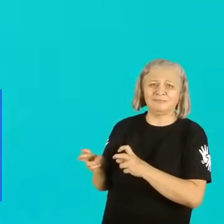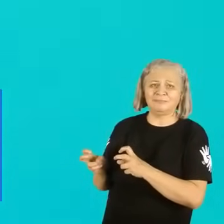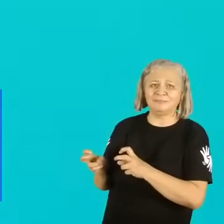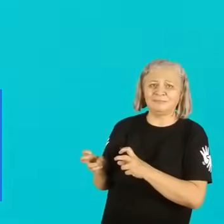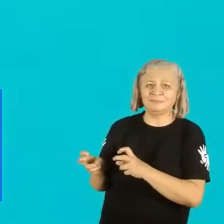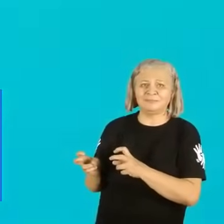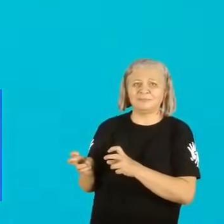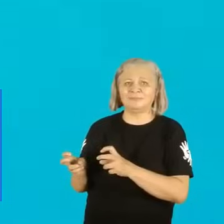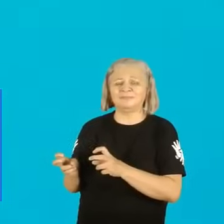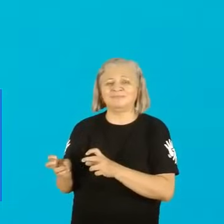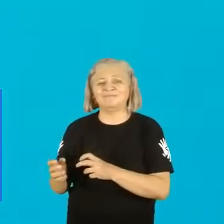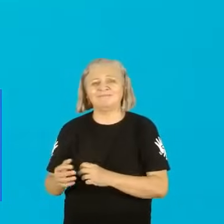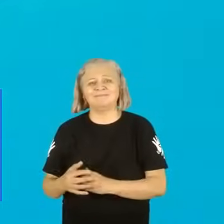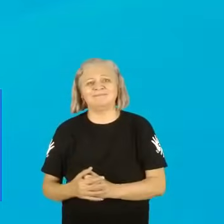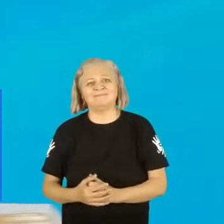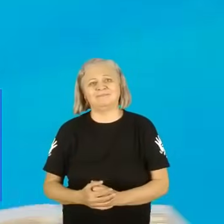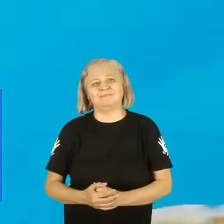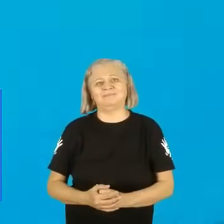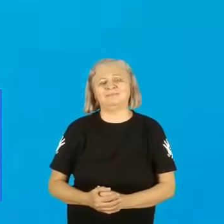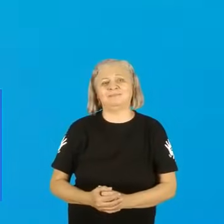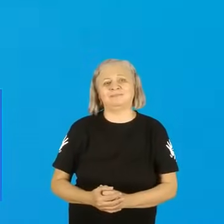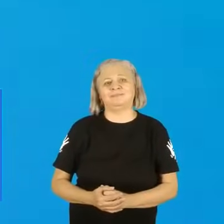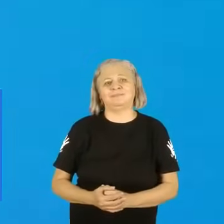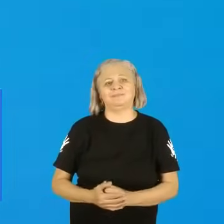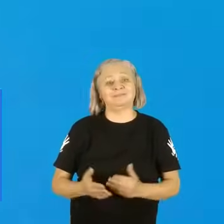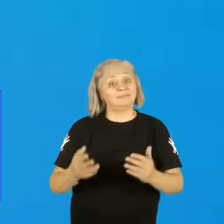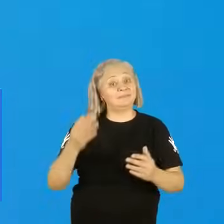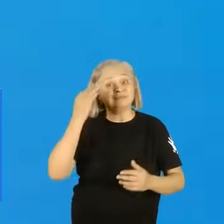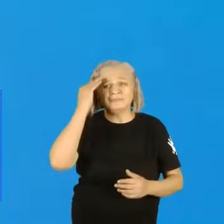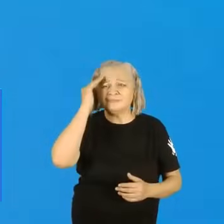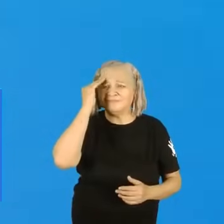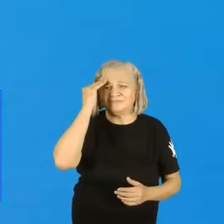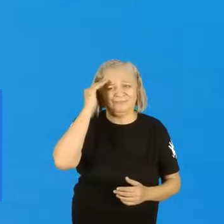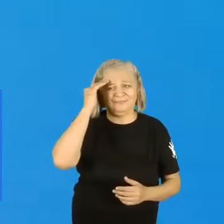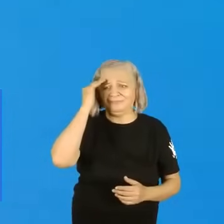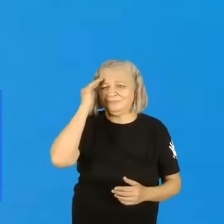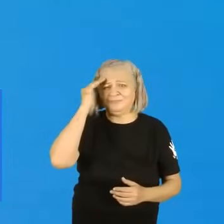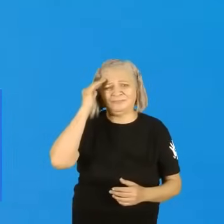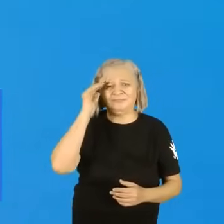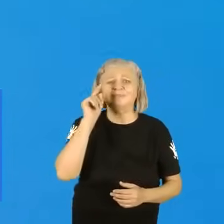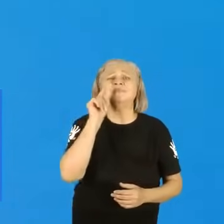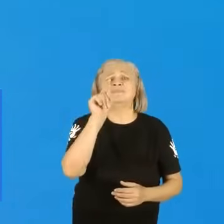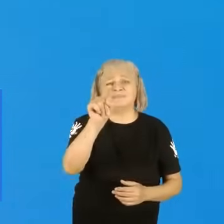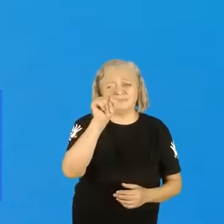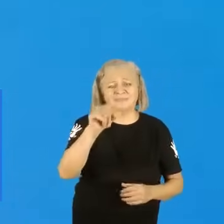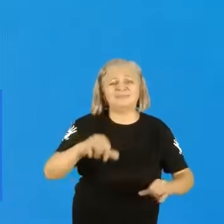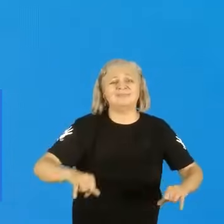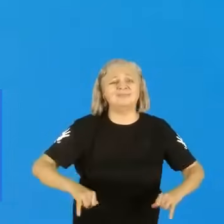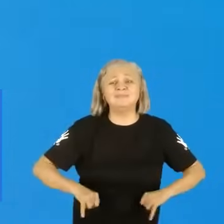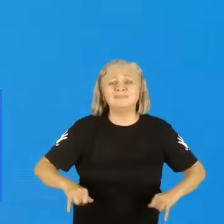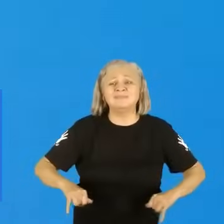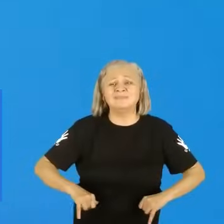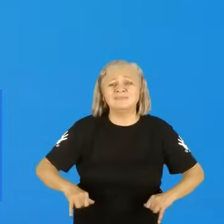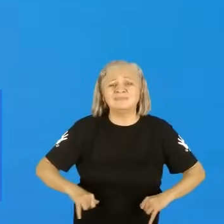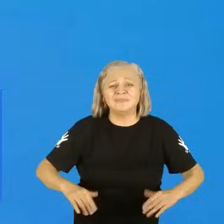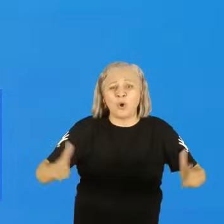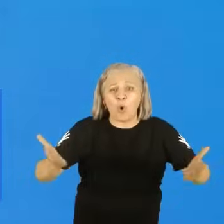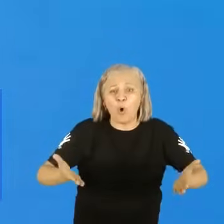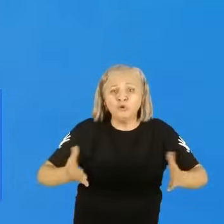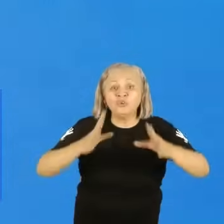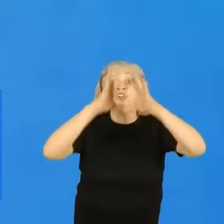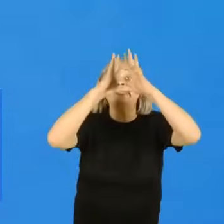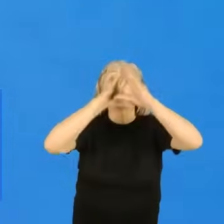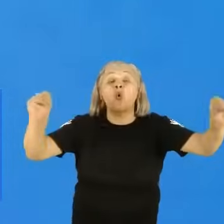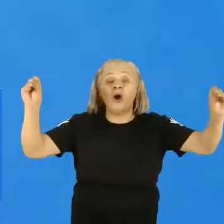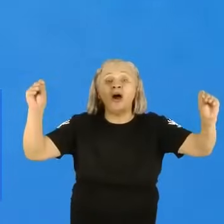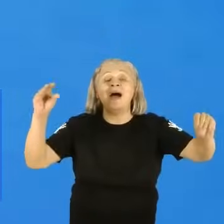Você não está entendendo que essa noite pode acabar um ciclo de sofrimento na sua vida. O imediatamente de